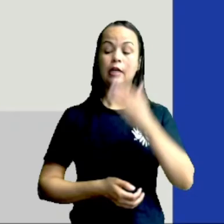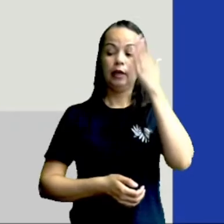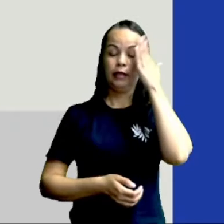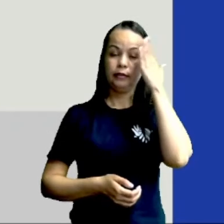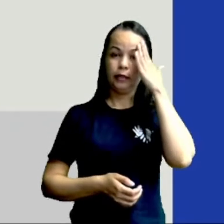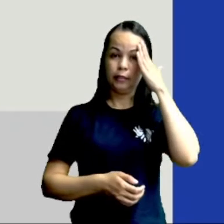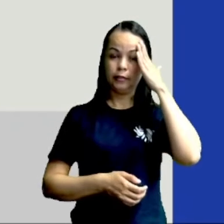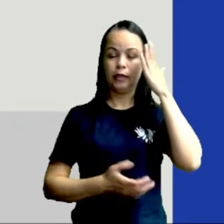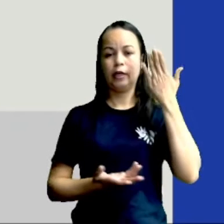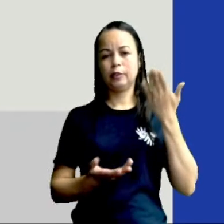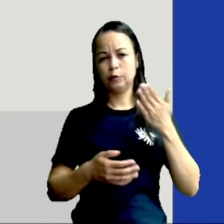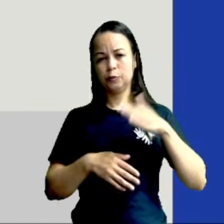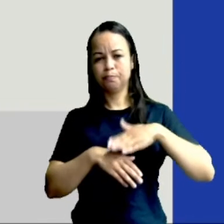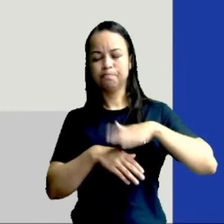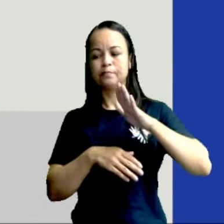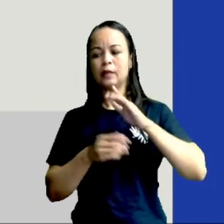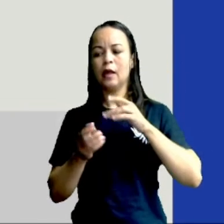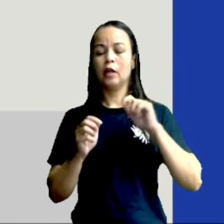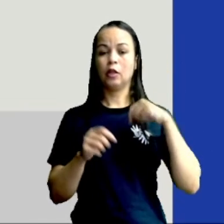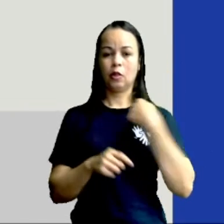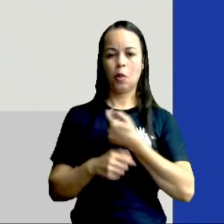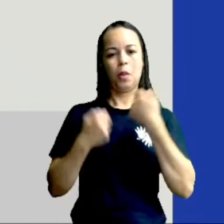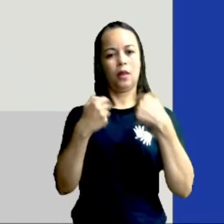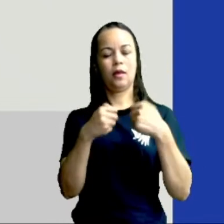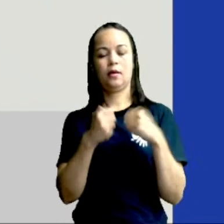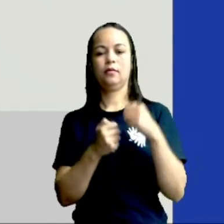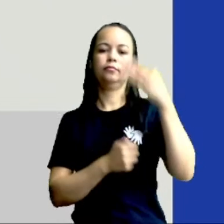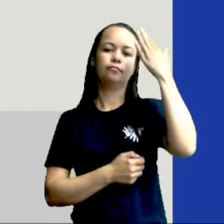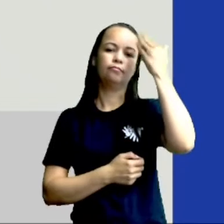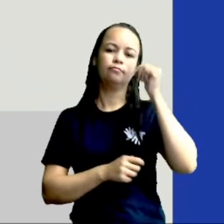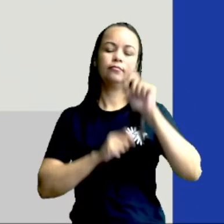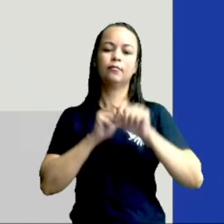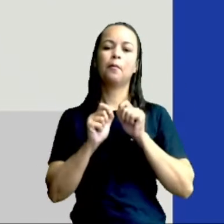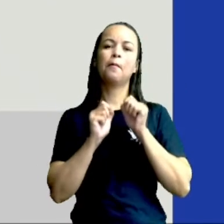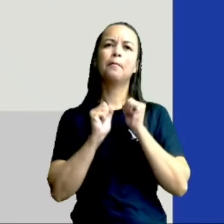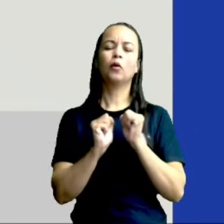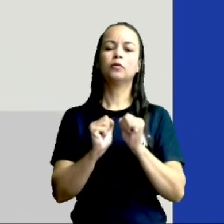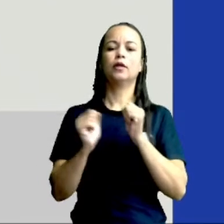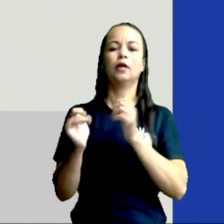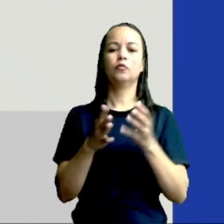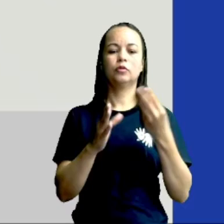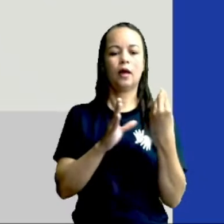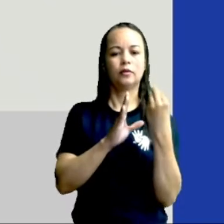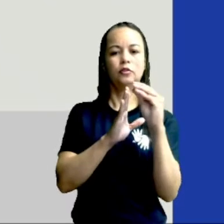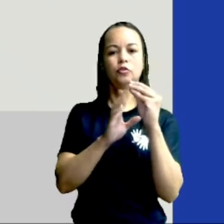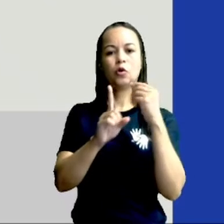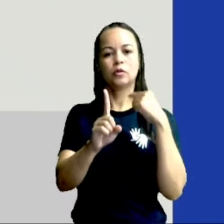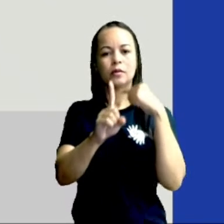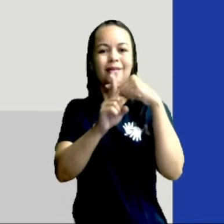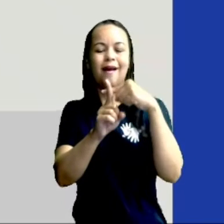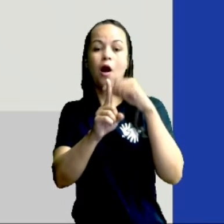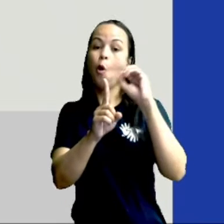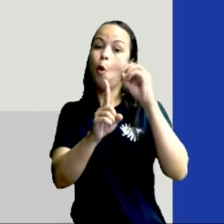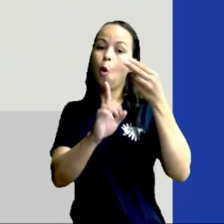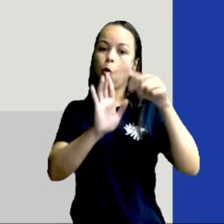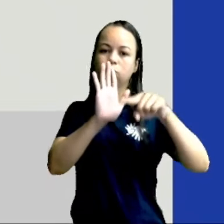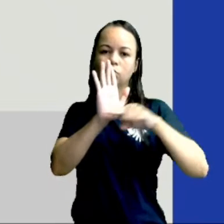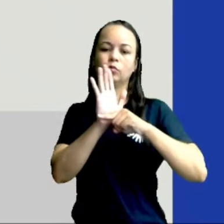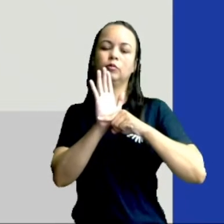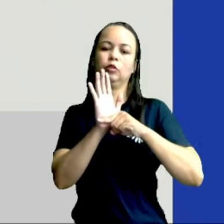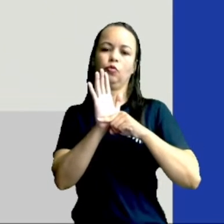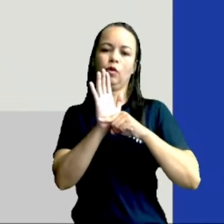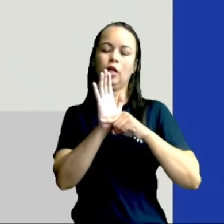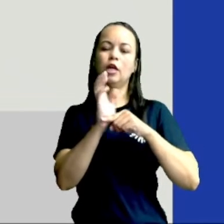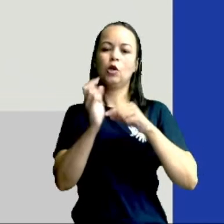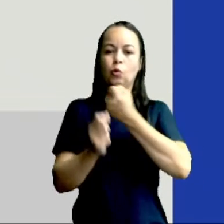Entendendo mais ainda, a gente precisa saber que podemos adicionar ou diminuir um mesmo número